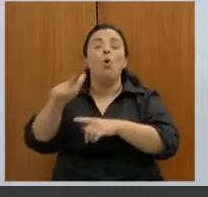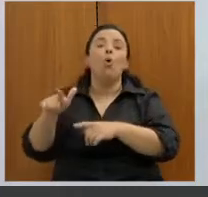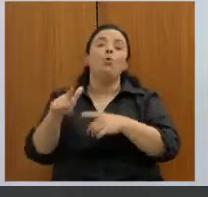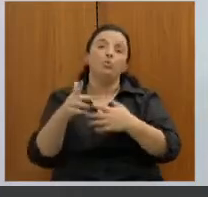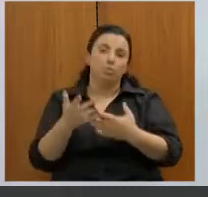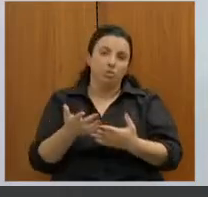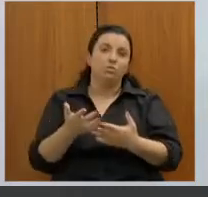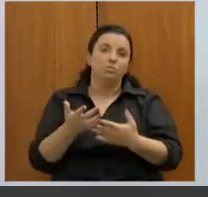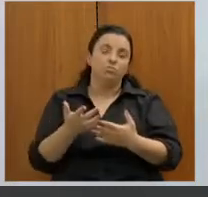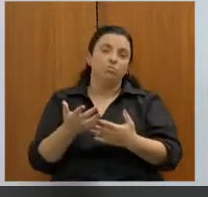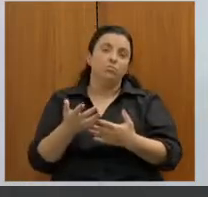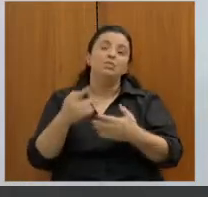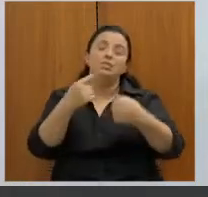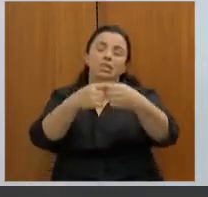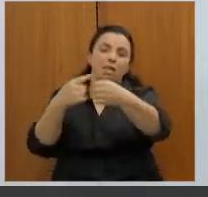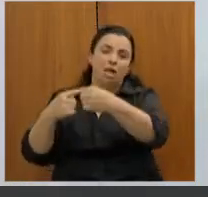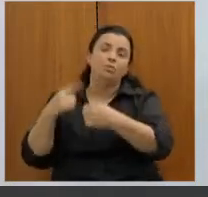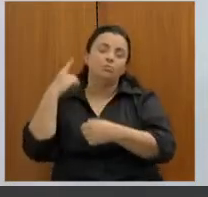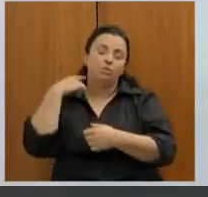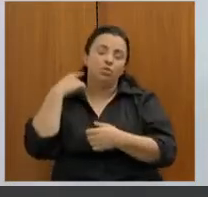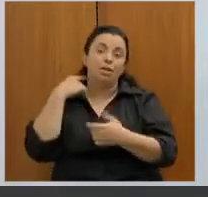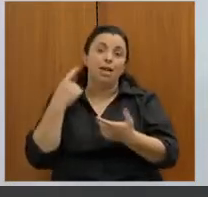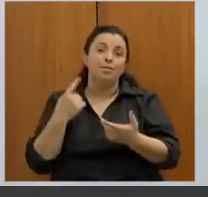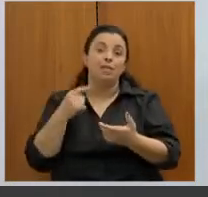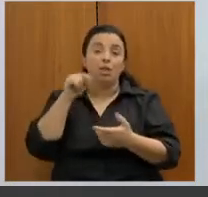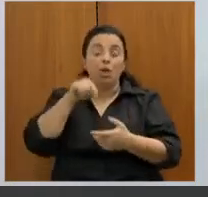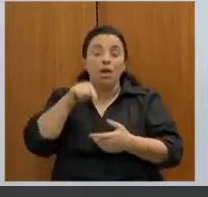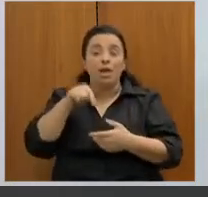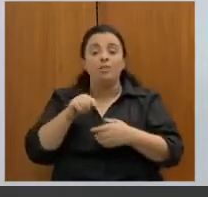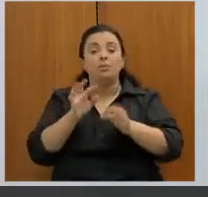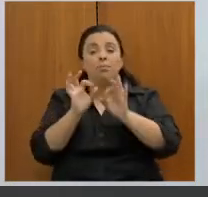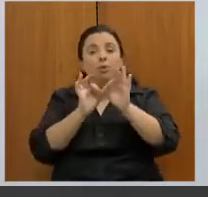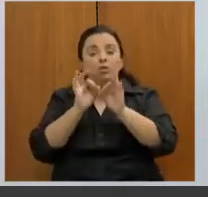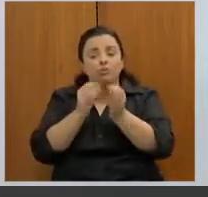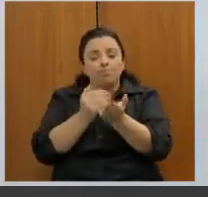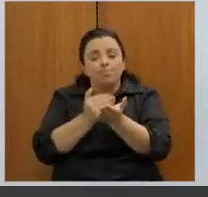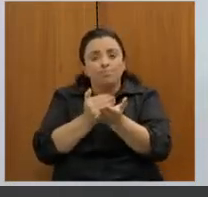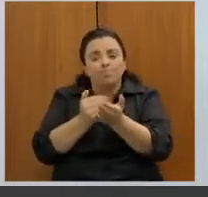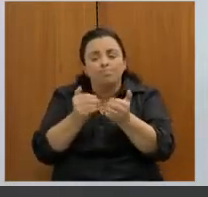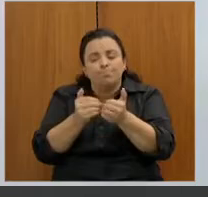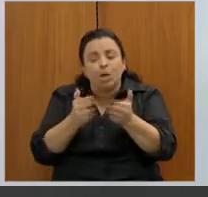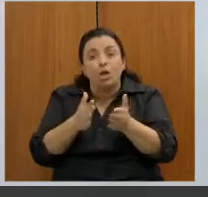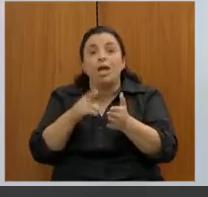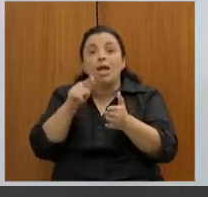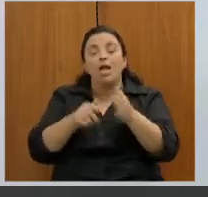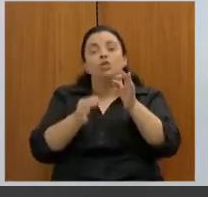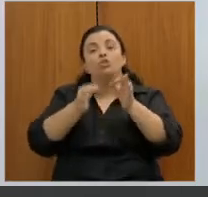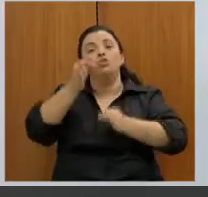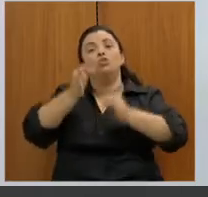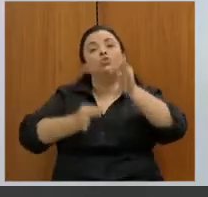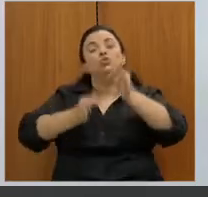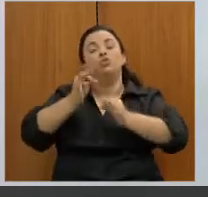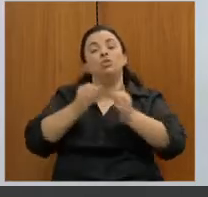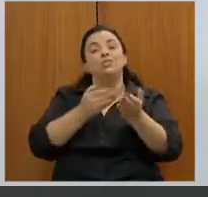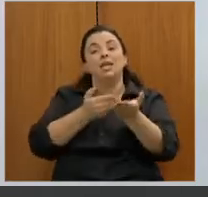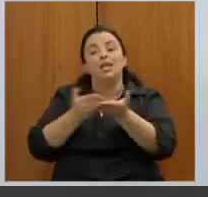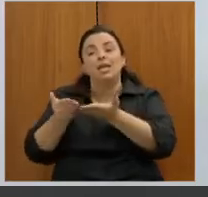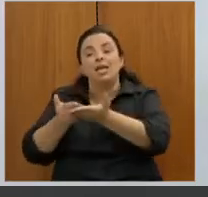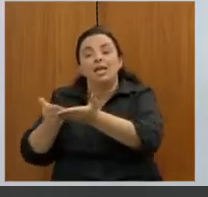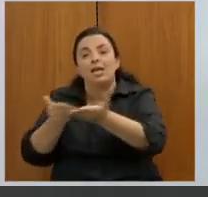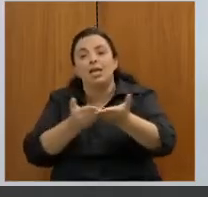então nós estamos construindo esse projeto justiça em rede contra a violência doméstica